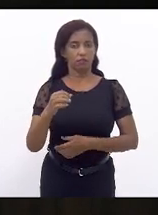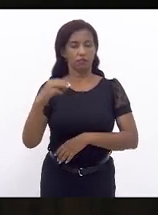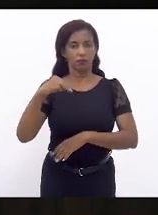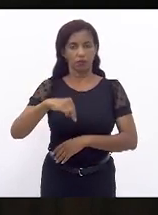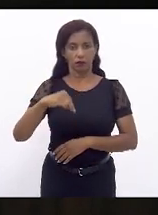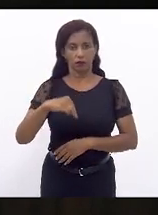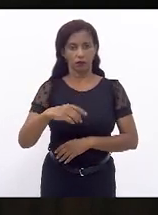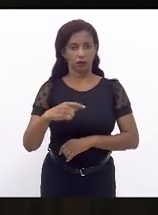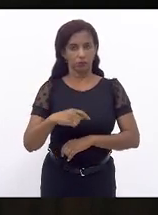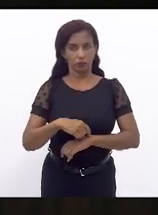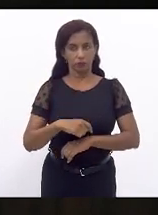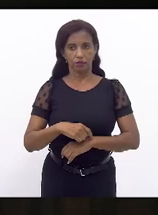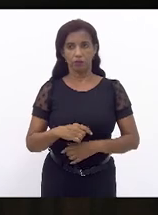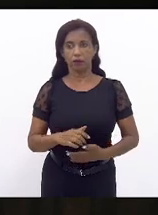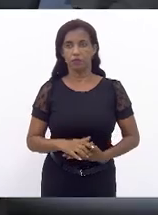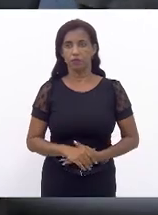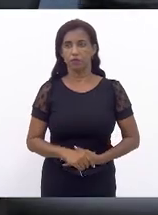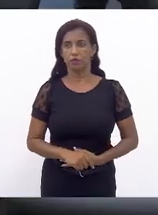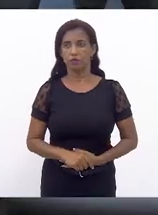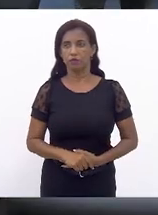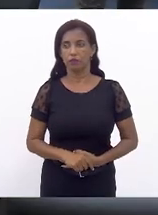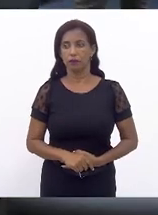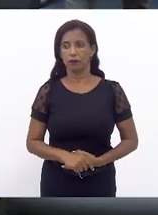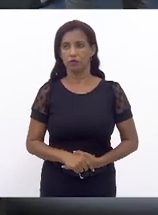10 minutos no tempo regimental.